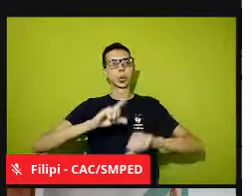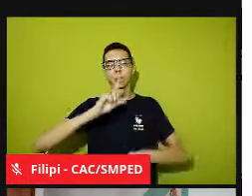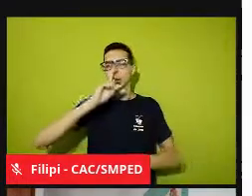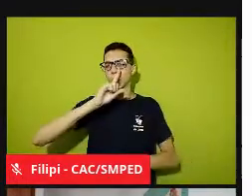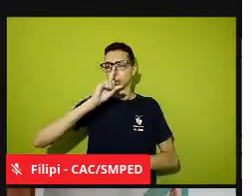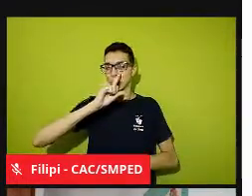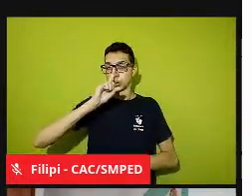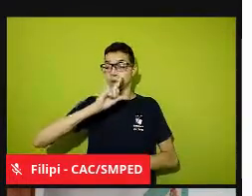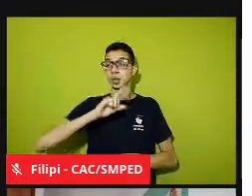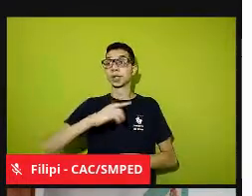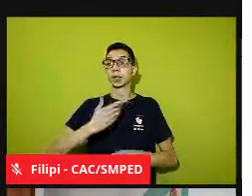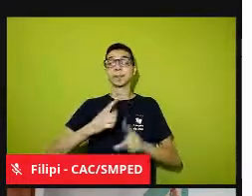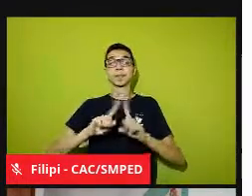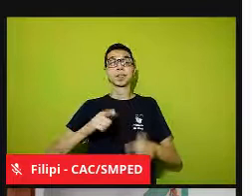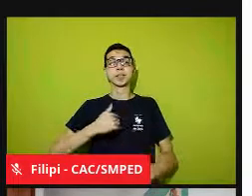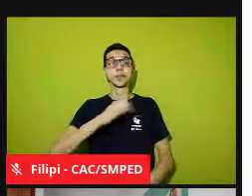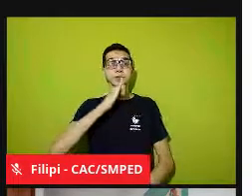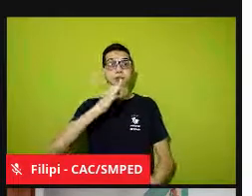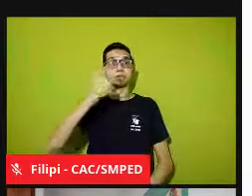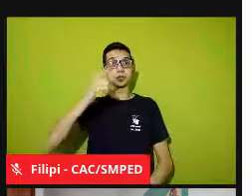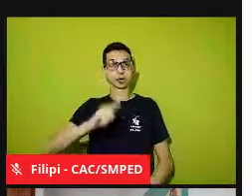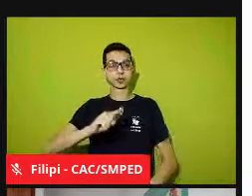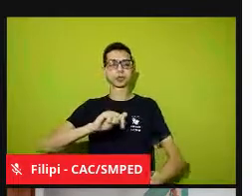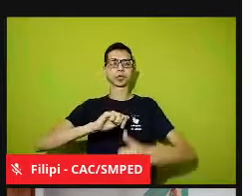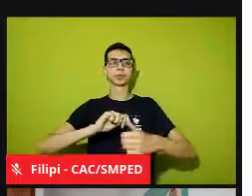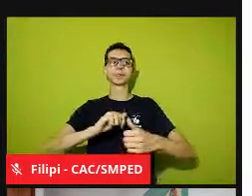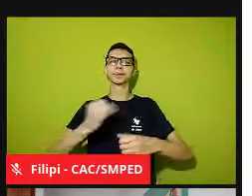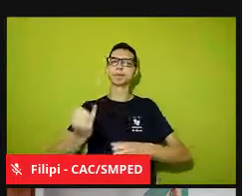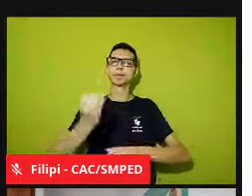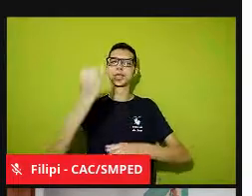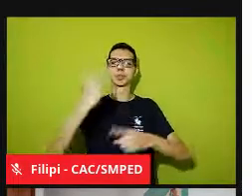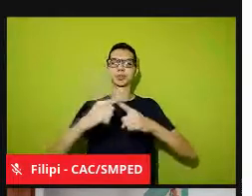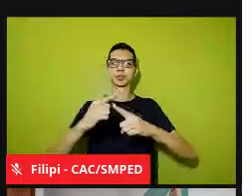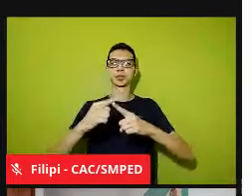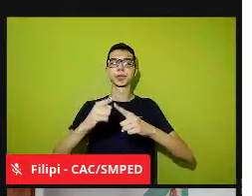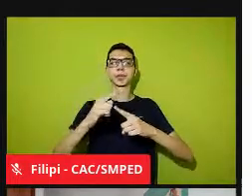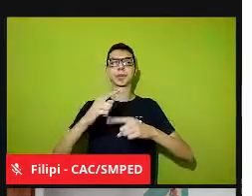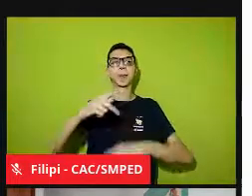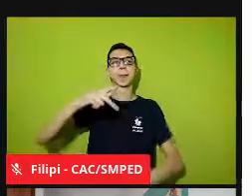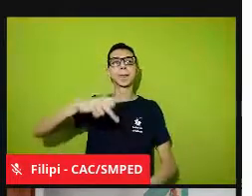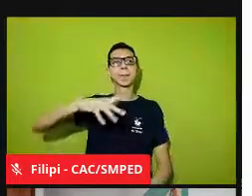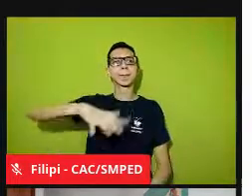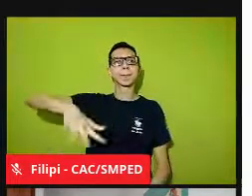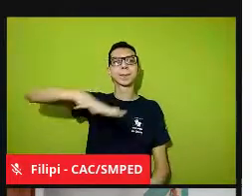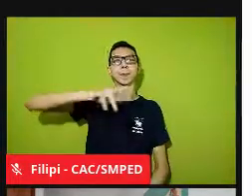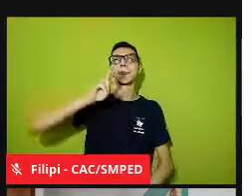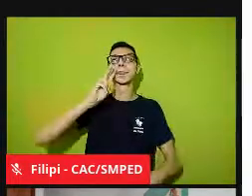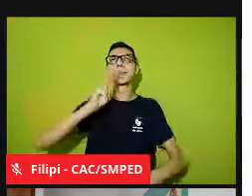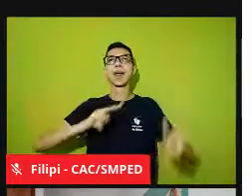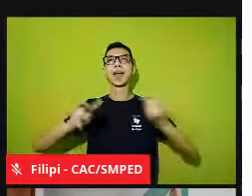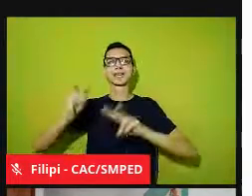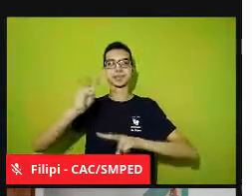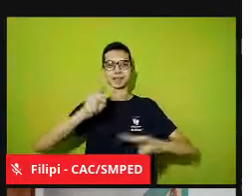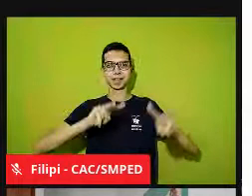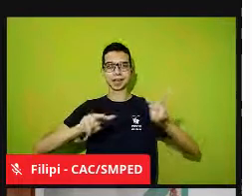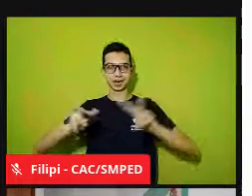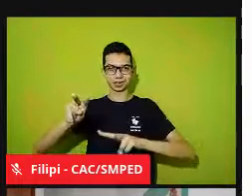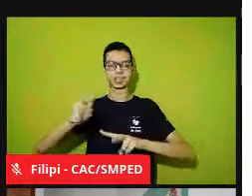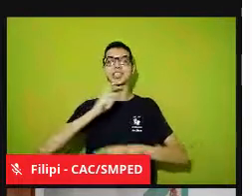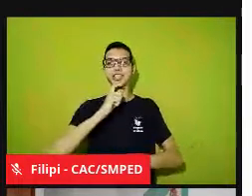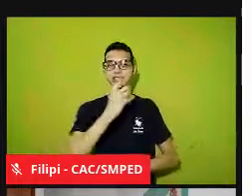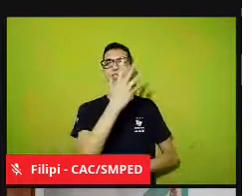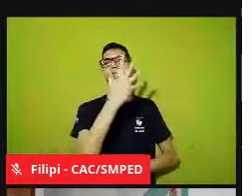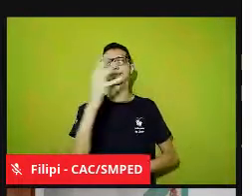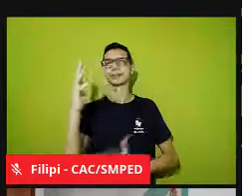enfim, de novo, essa qualificação da praça, qualificação paisagística, criar referências urbanas também nesses lugares,